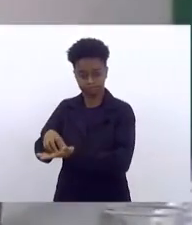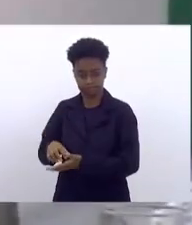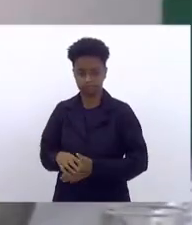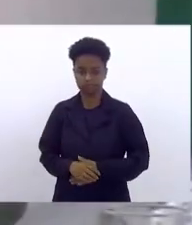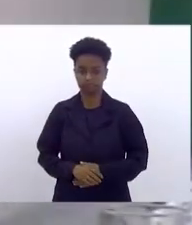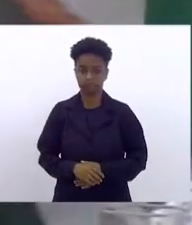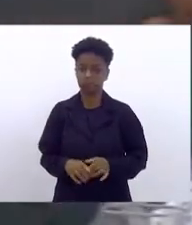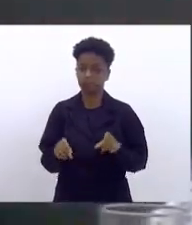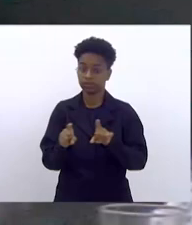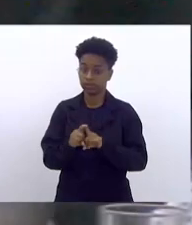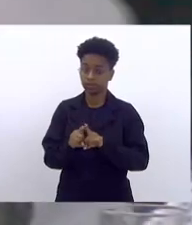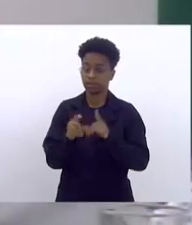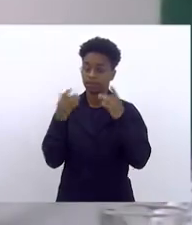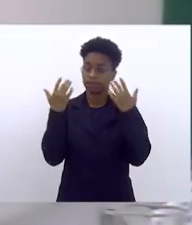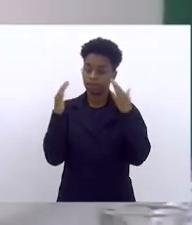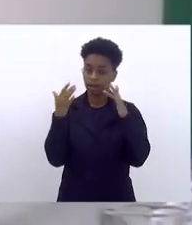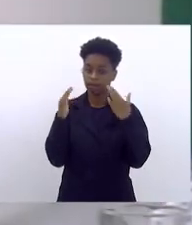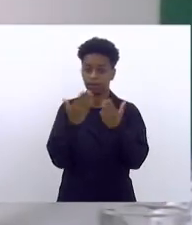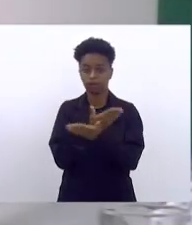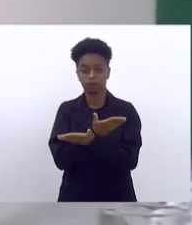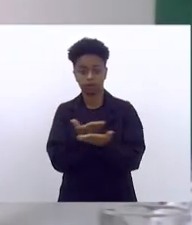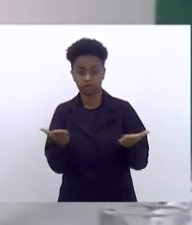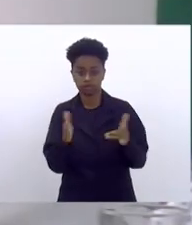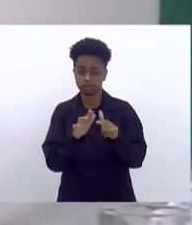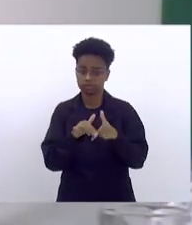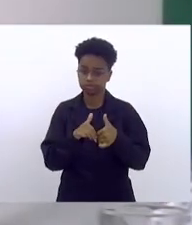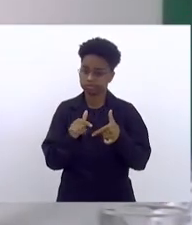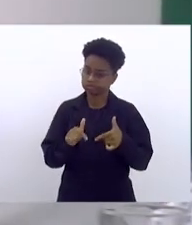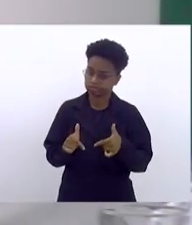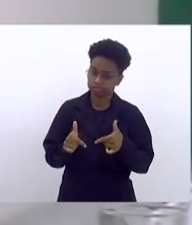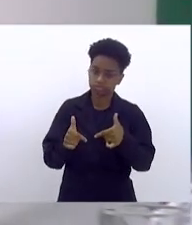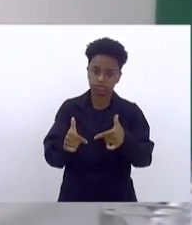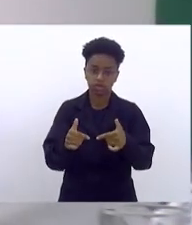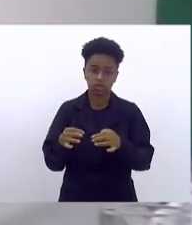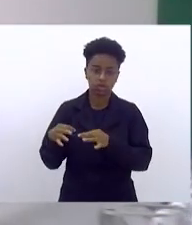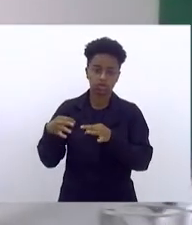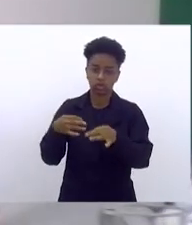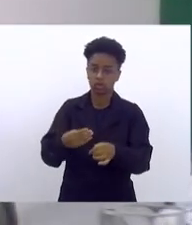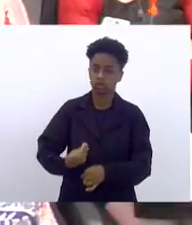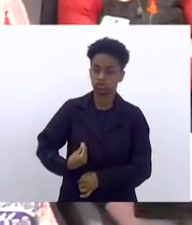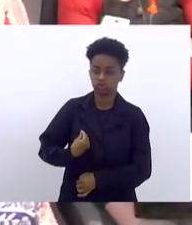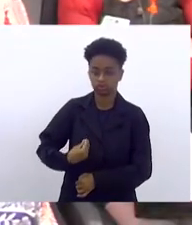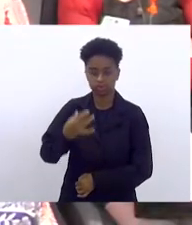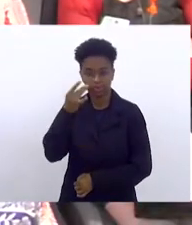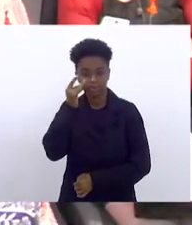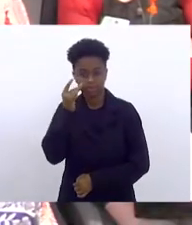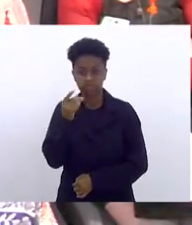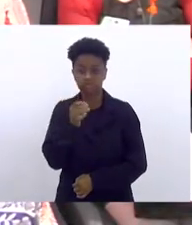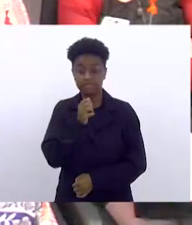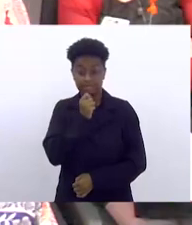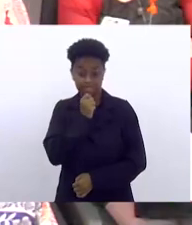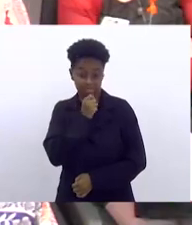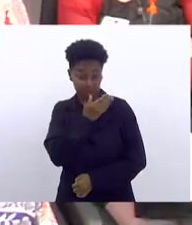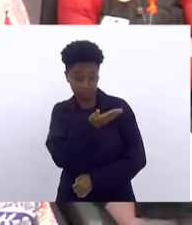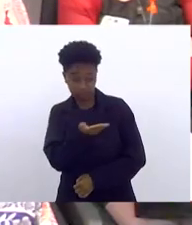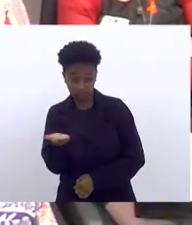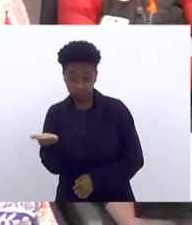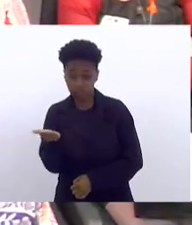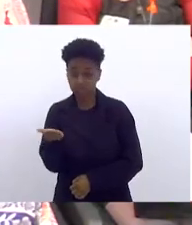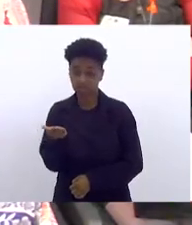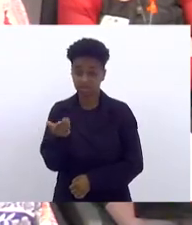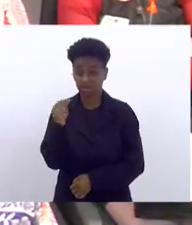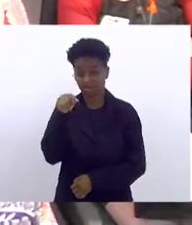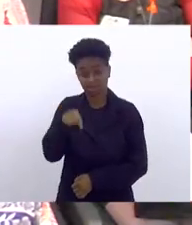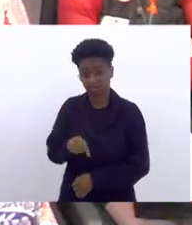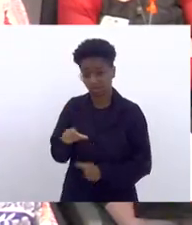eu também quero dar os parabéns a vocês pela iniciativa de vocês que estão todos aqui presentes sem vocês aqui presidente a comissão